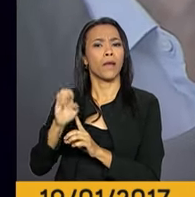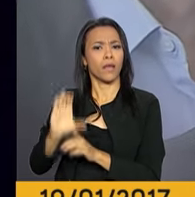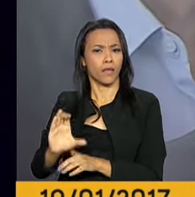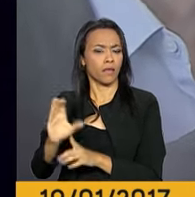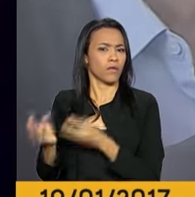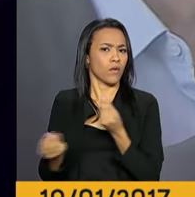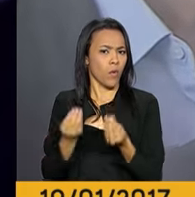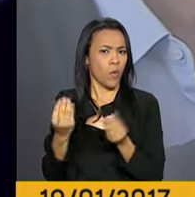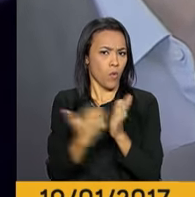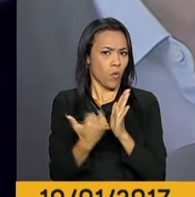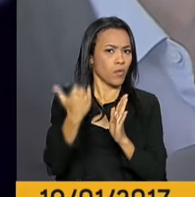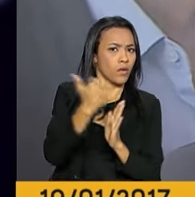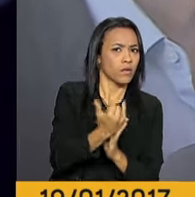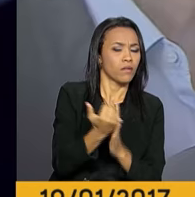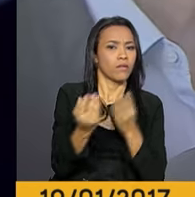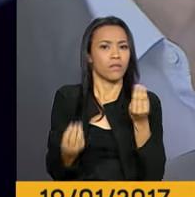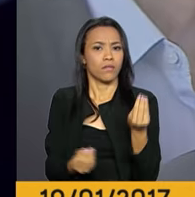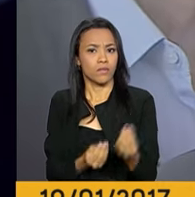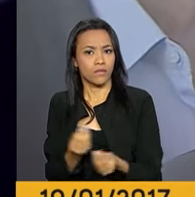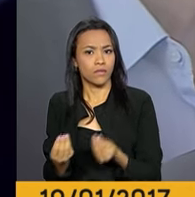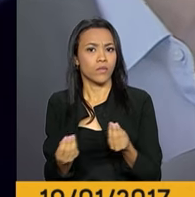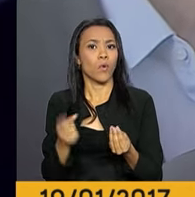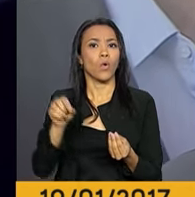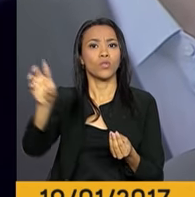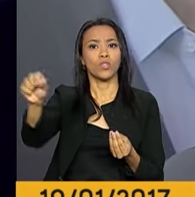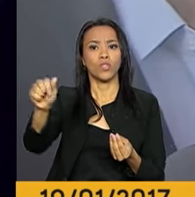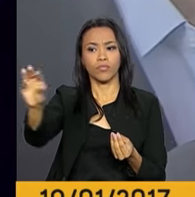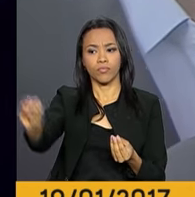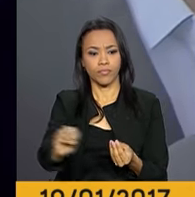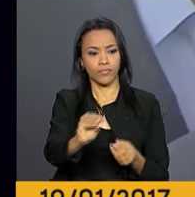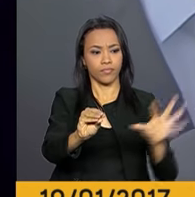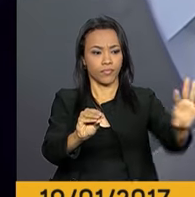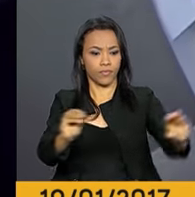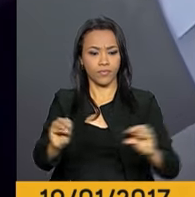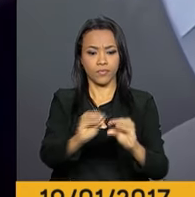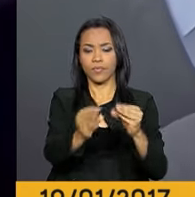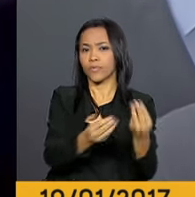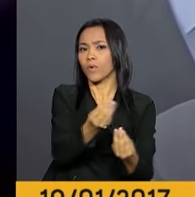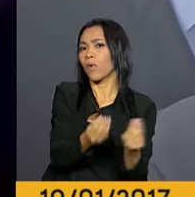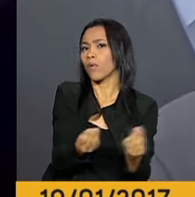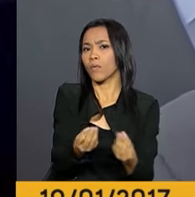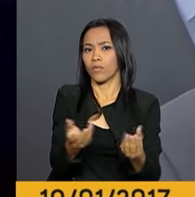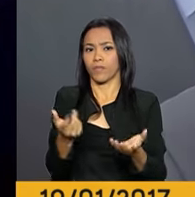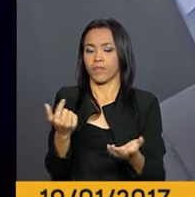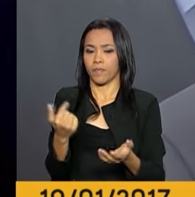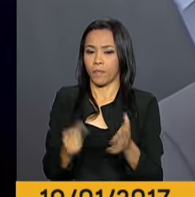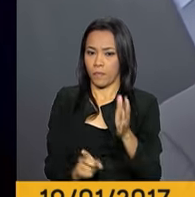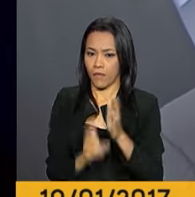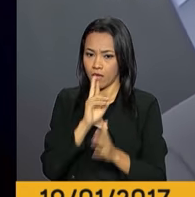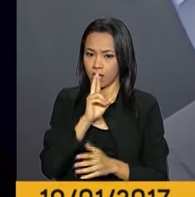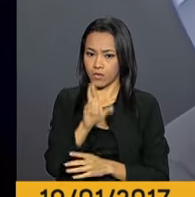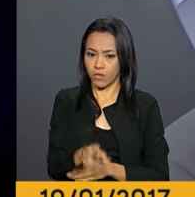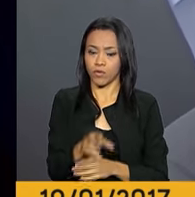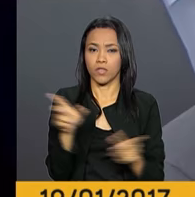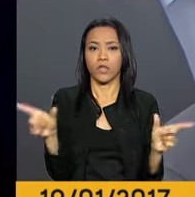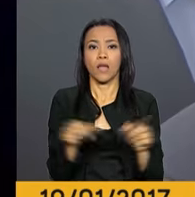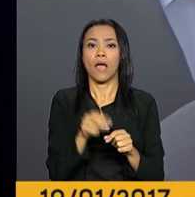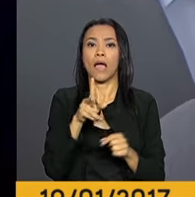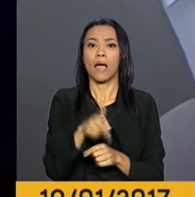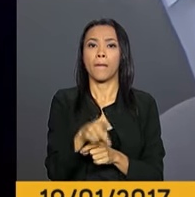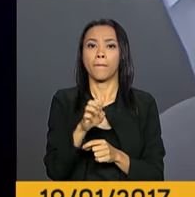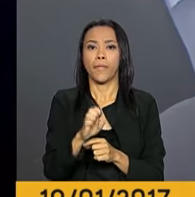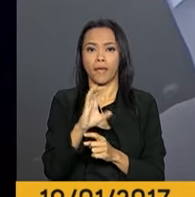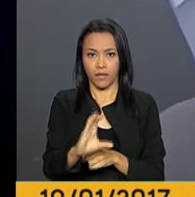ou pode ser maior, pode ser realocado outros recursos para esta pasta? Muito obrigado. Em primeiro lugar, você sabe que a PEC do teto dos